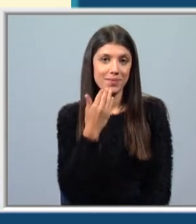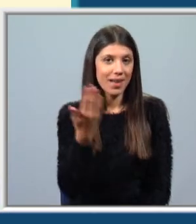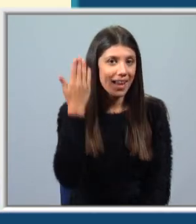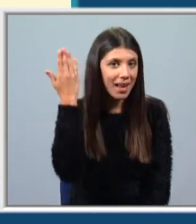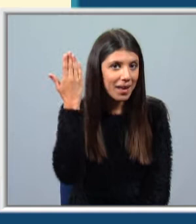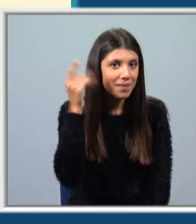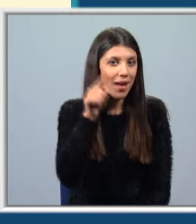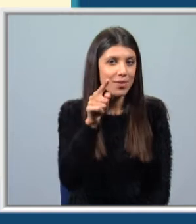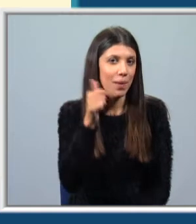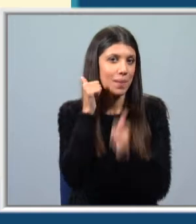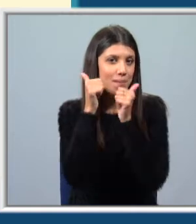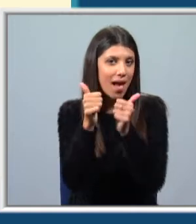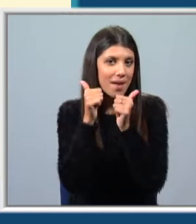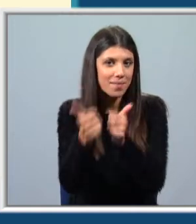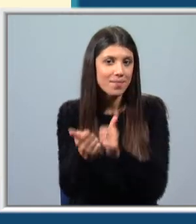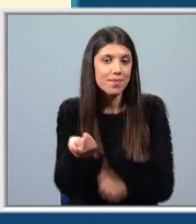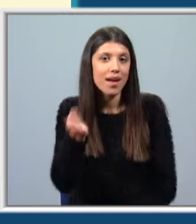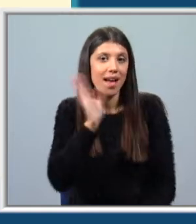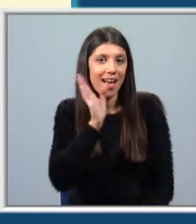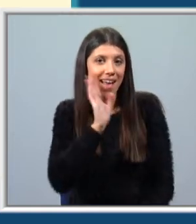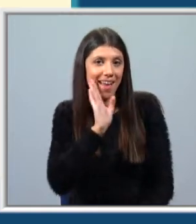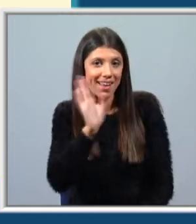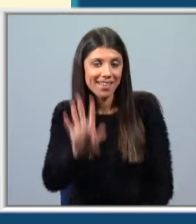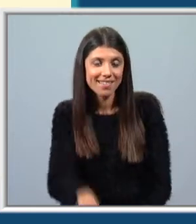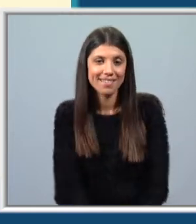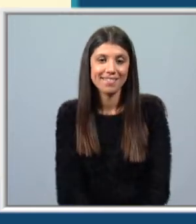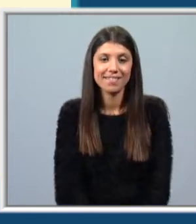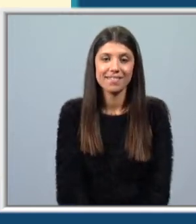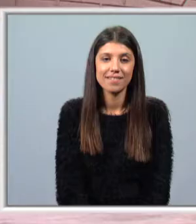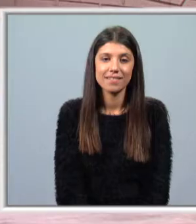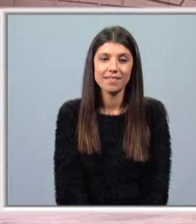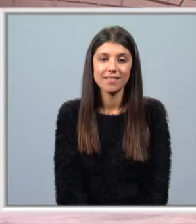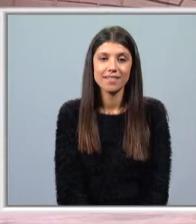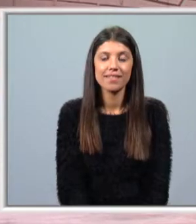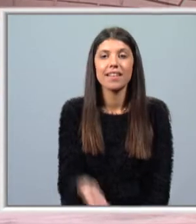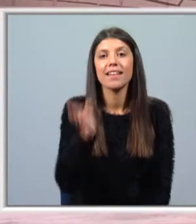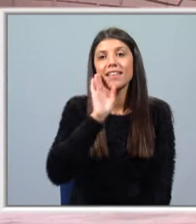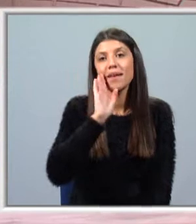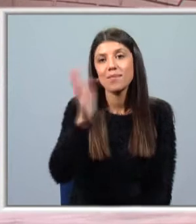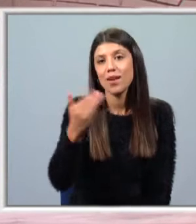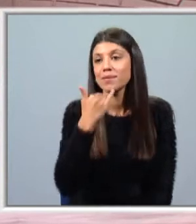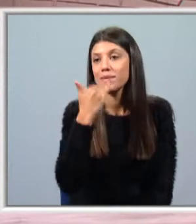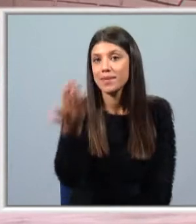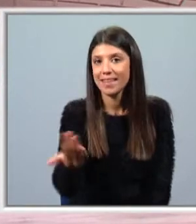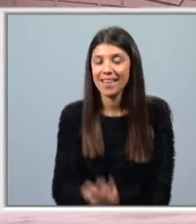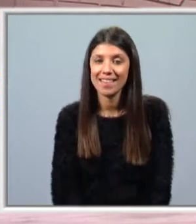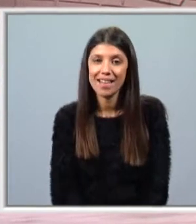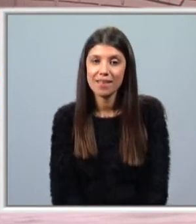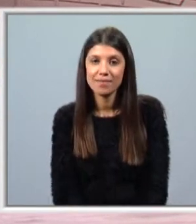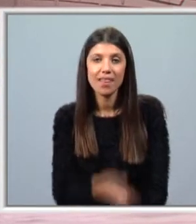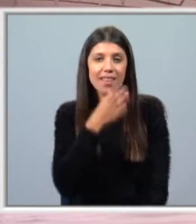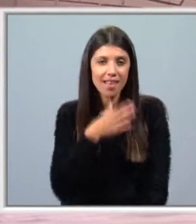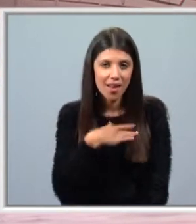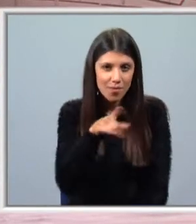Parabéns, estiveram muito bem. Até a próxima atividade. Até à próxima, Edna, e muito obrigada. E